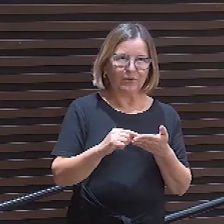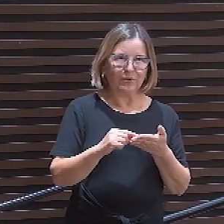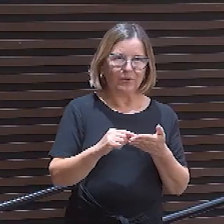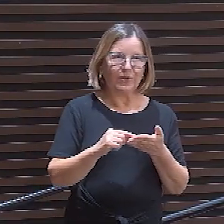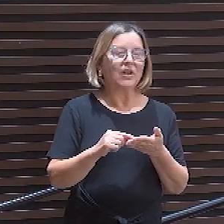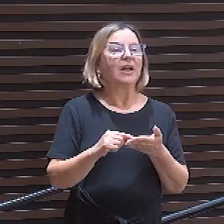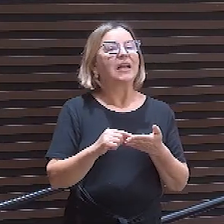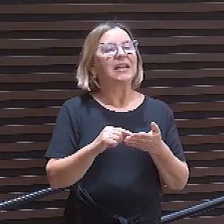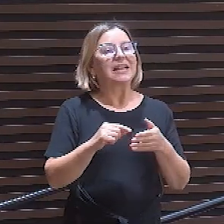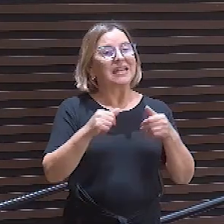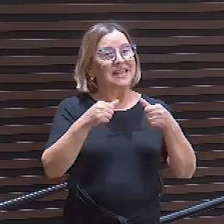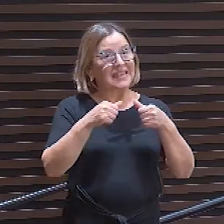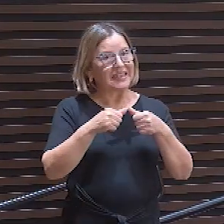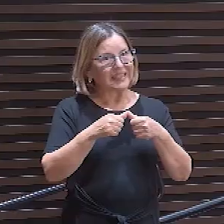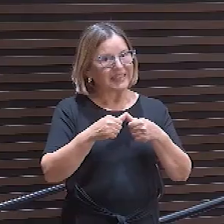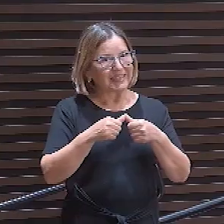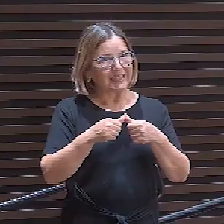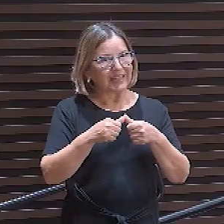Cristo.